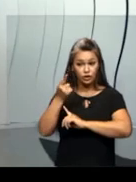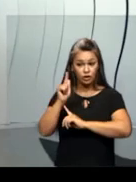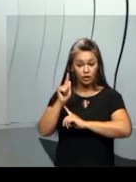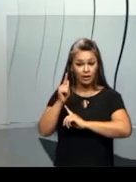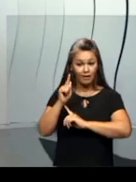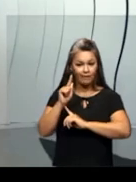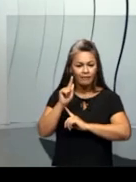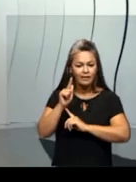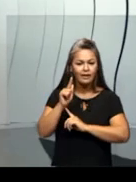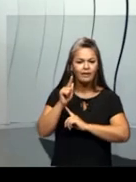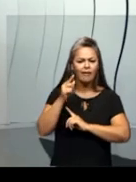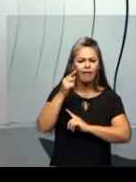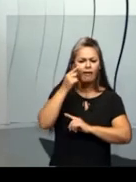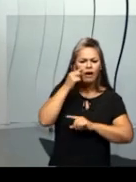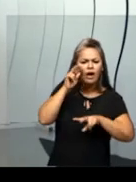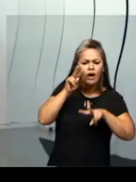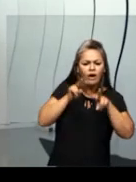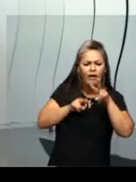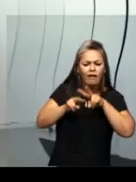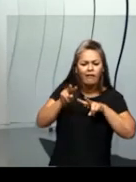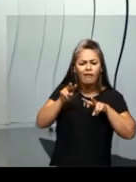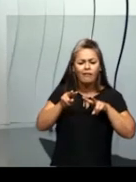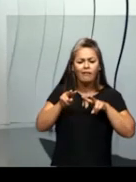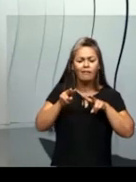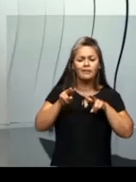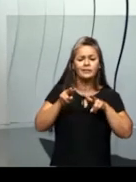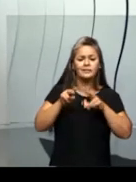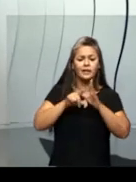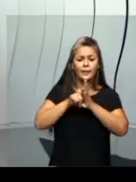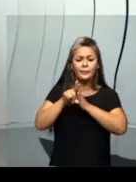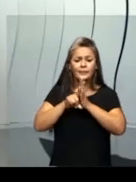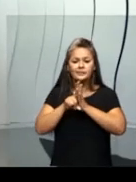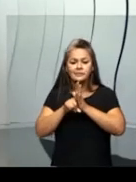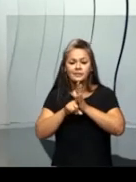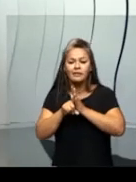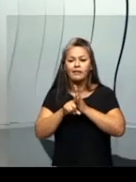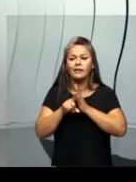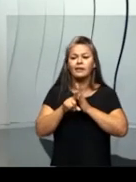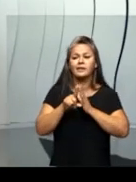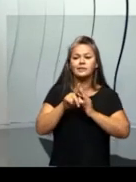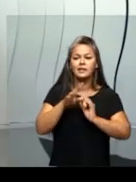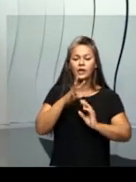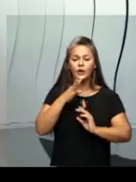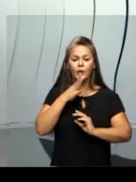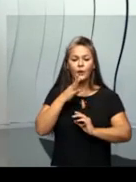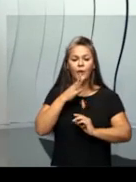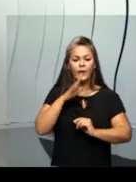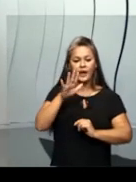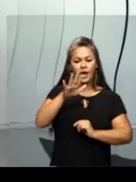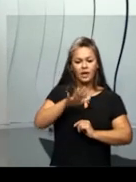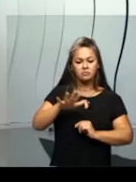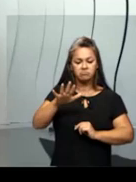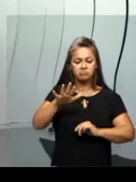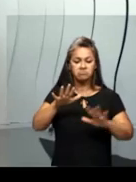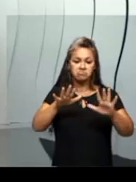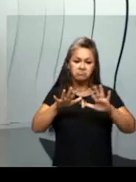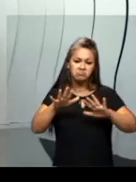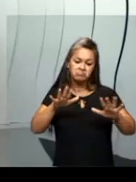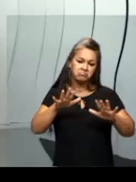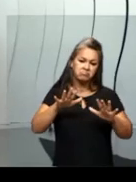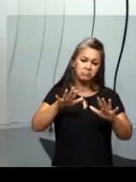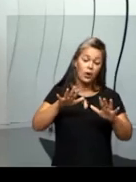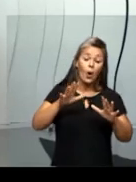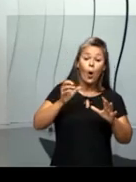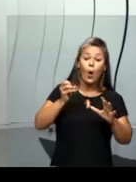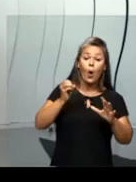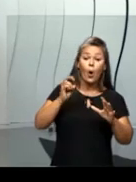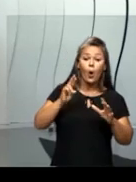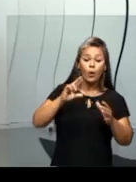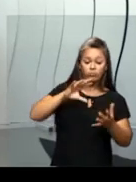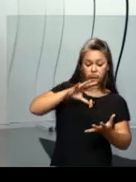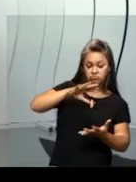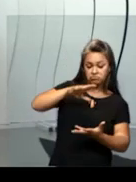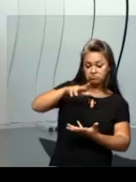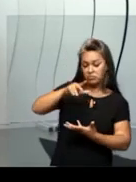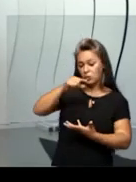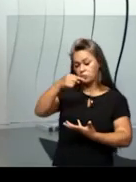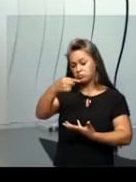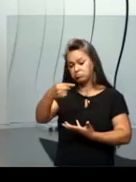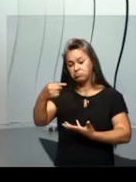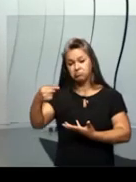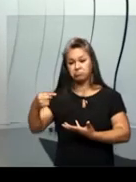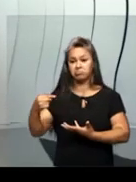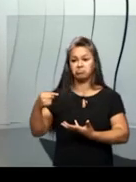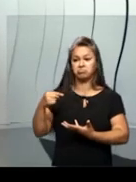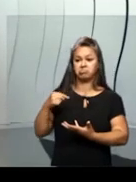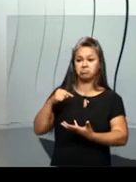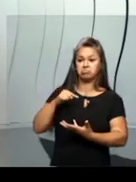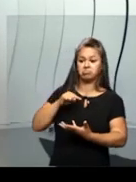conhecer cada lugar, cada região, justamente com essas finalidades, esses objetivos que cada um tem, ou econômico,